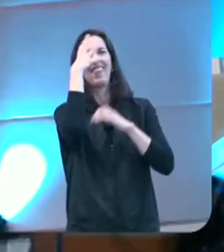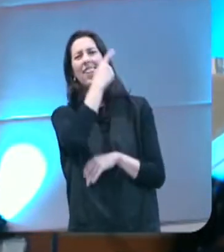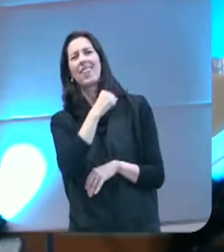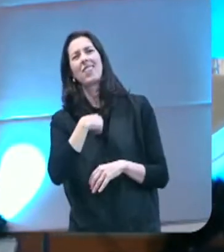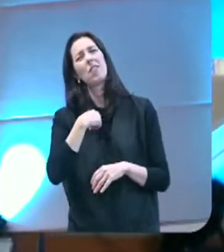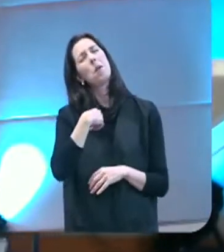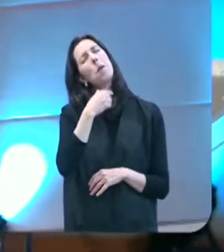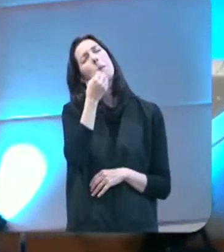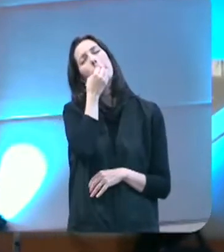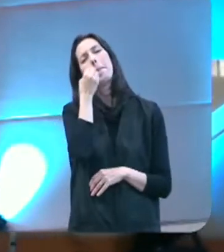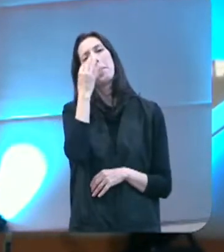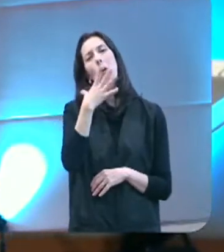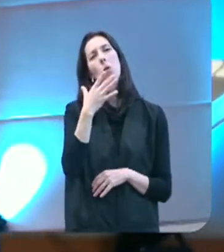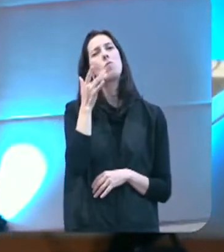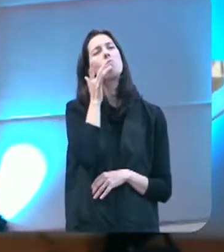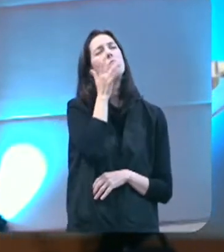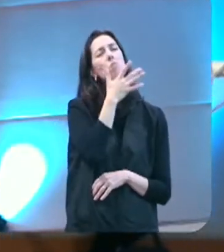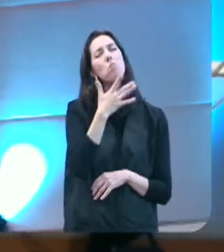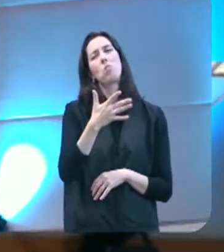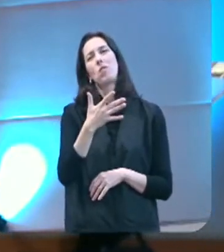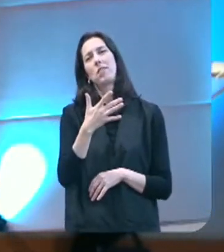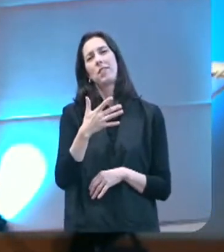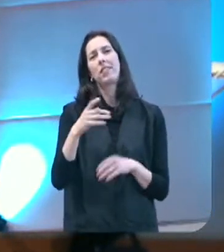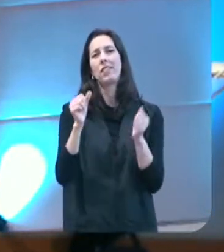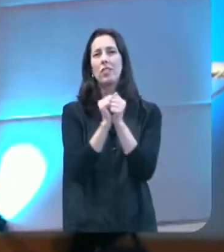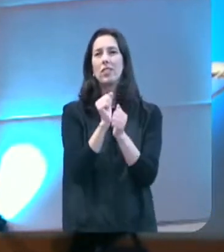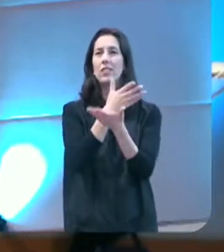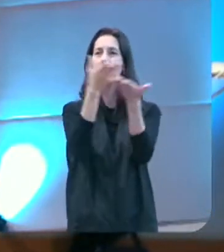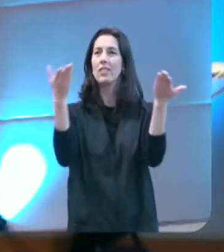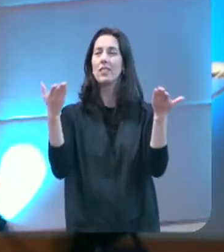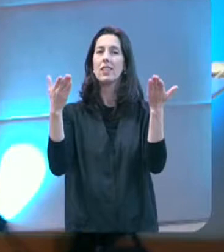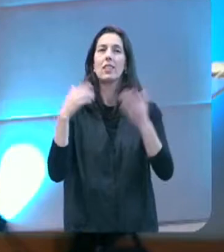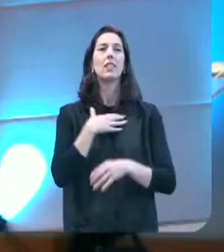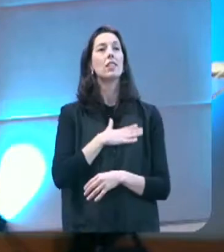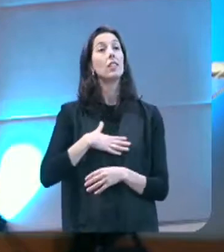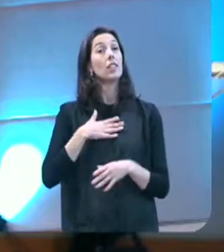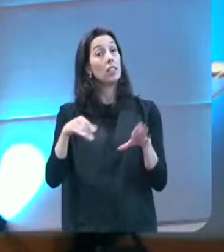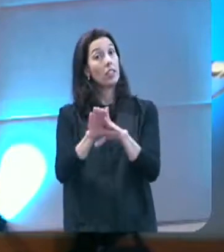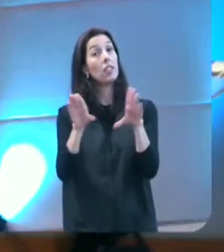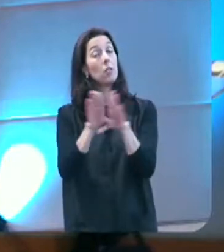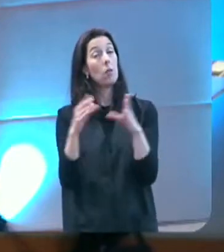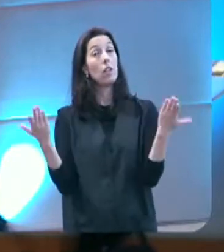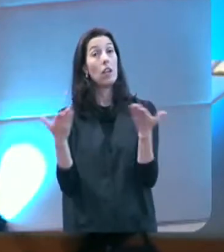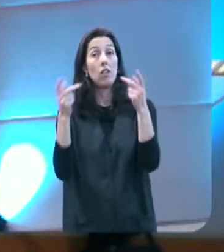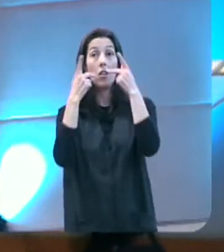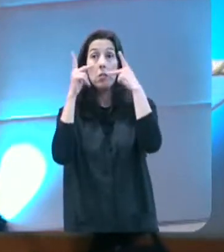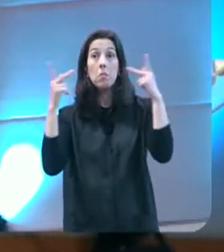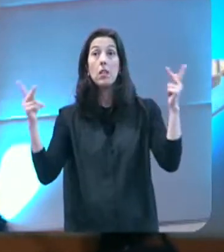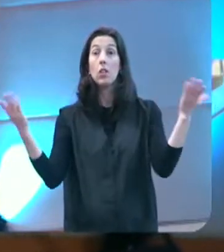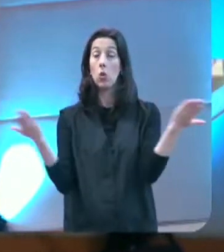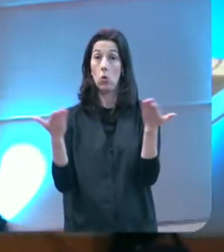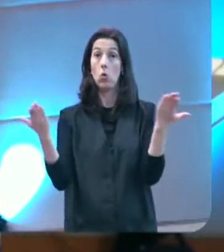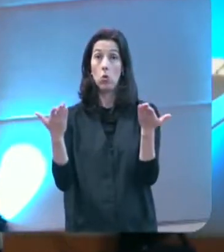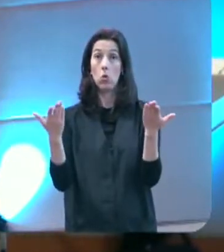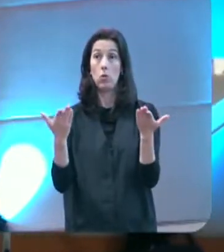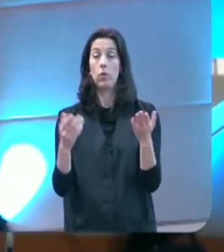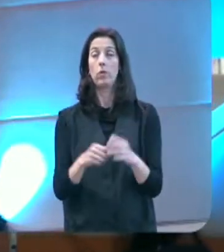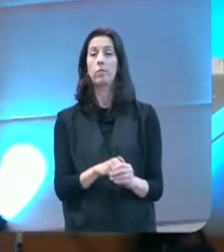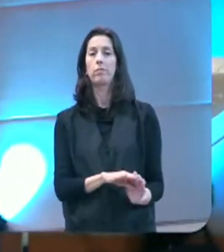estar convosco, um gosto poder também partilhar a palavra de Deus, e é isso que nós vamos fazer